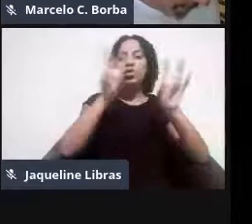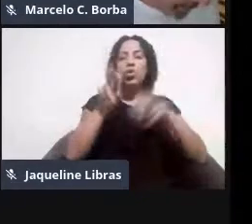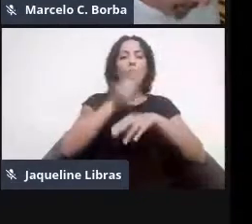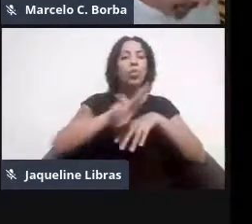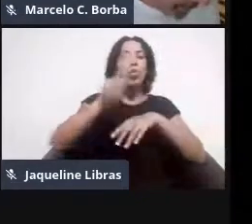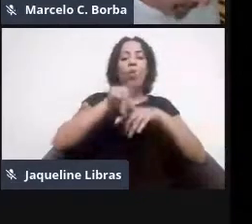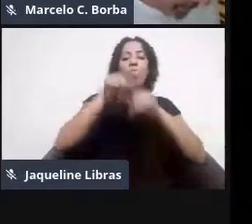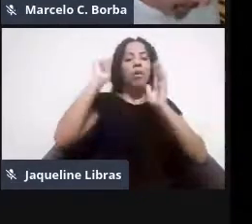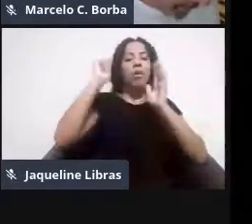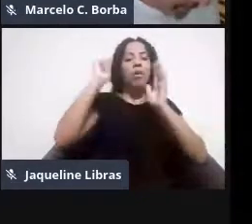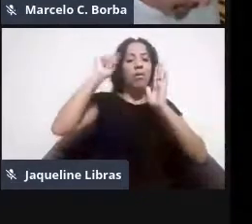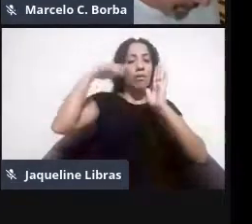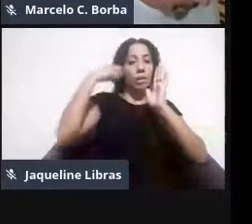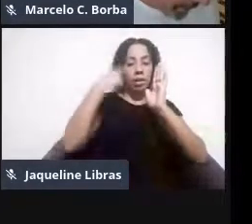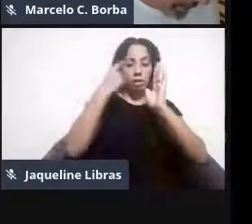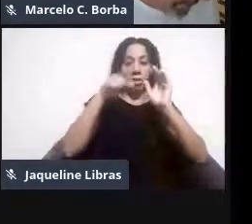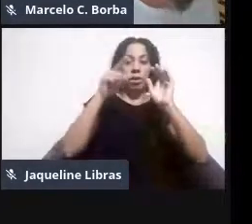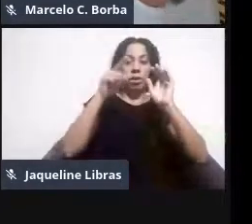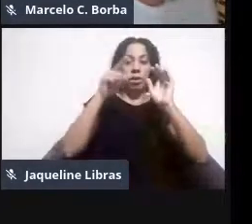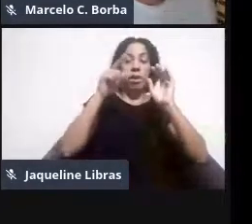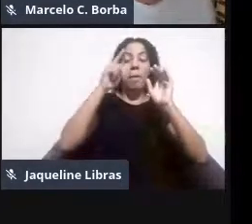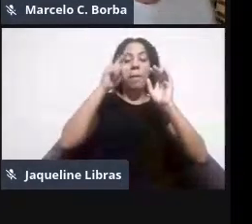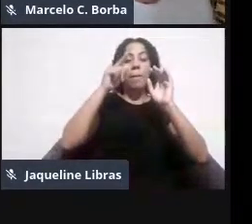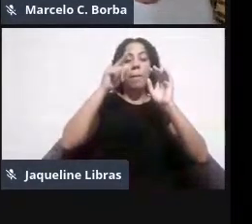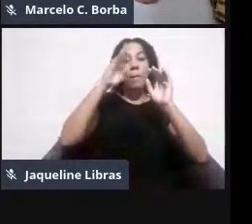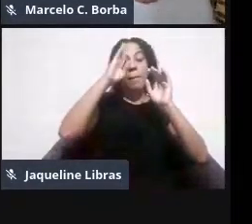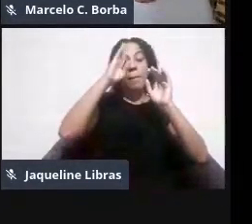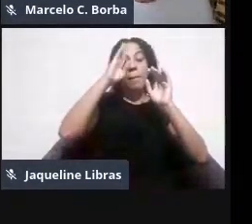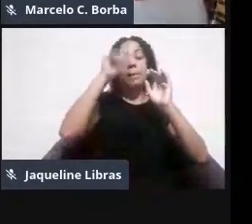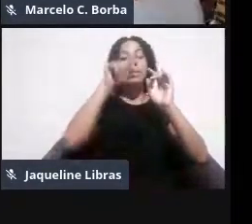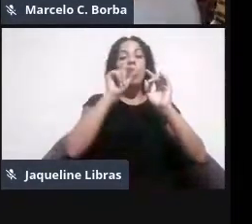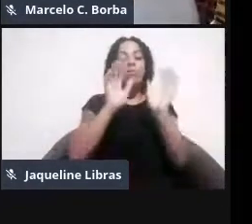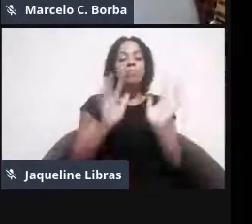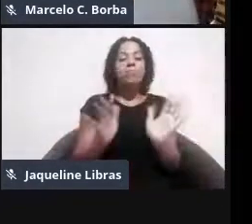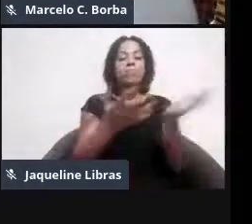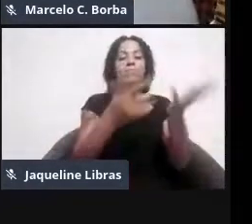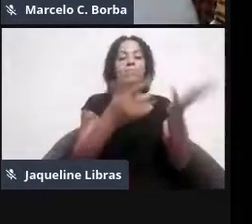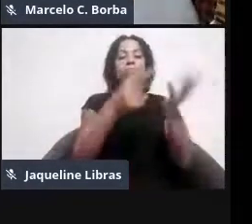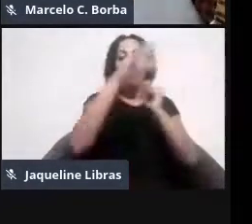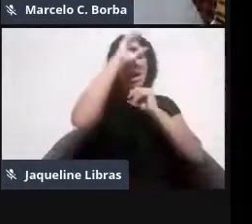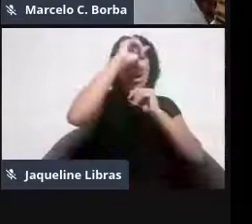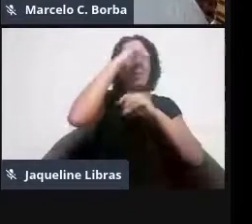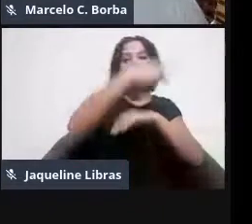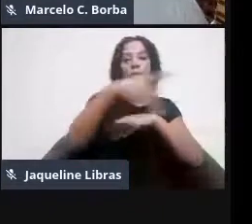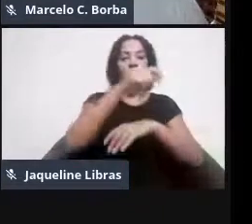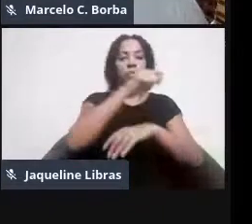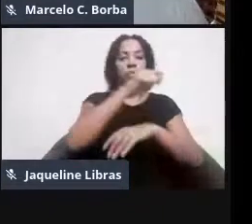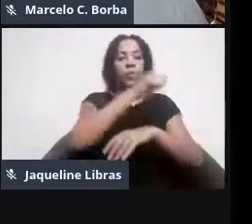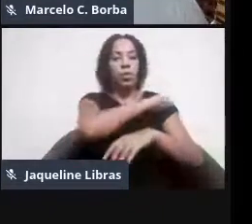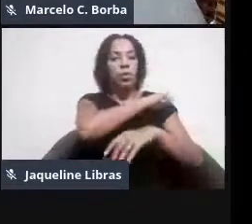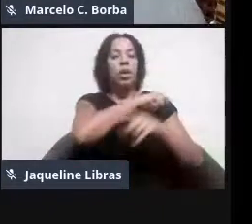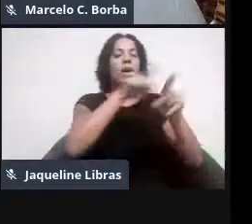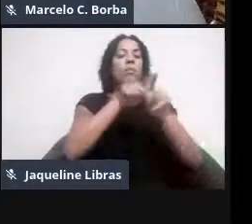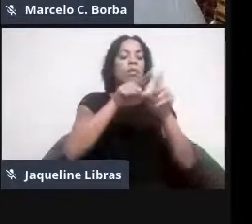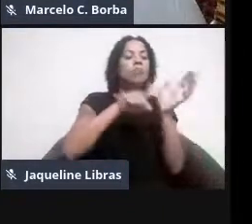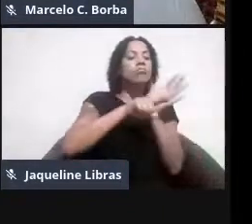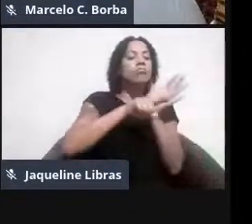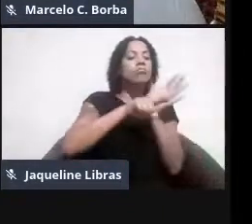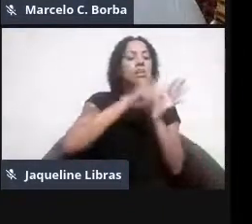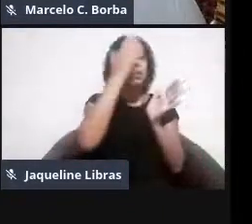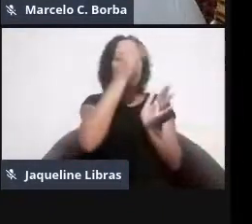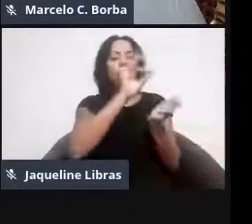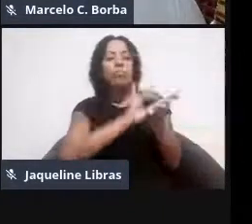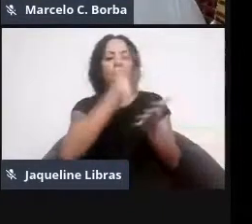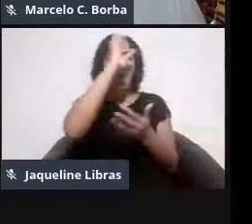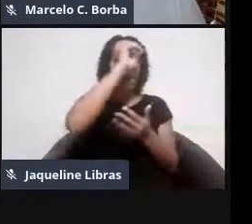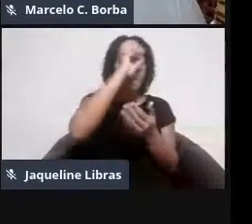em especial para promover a aprendizagem dos estudantes, para investigar a aprendizagem dos estudantes.